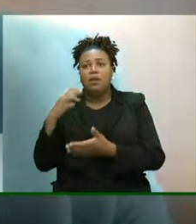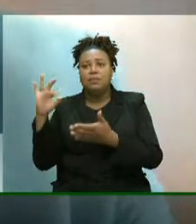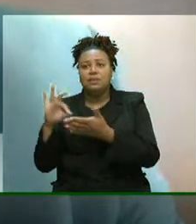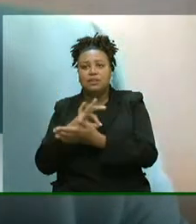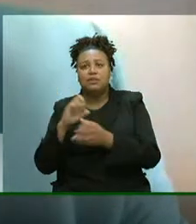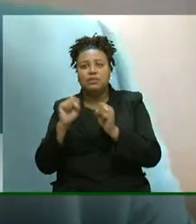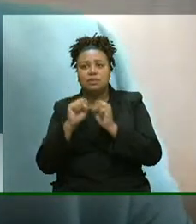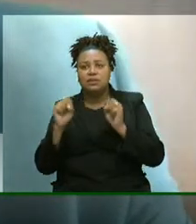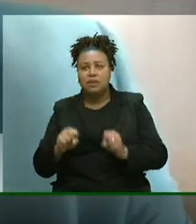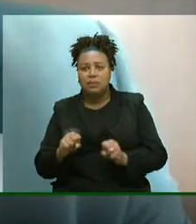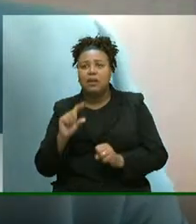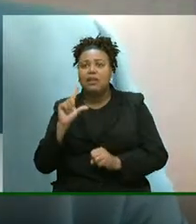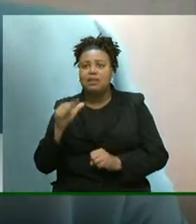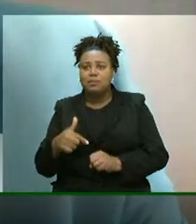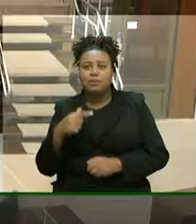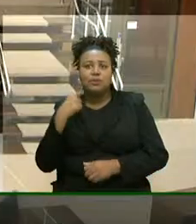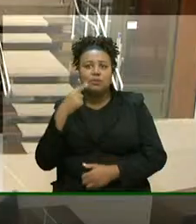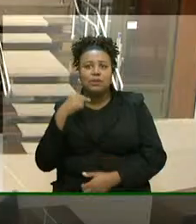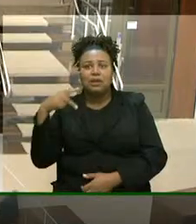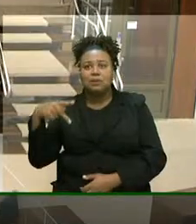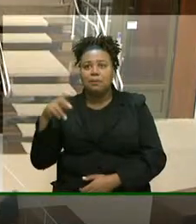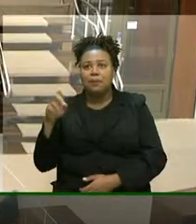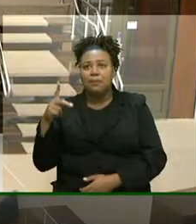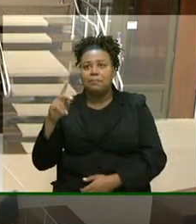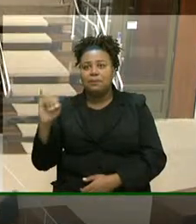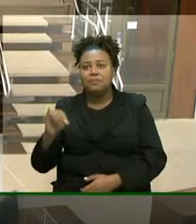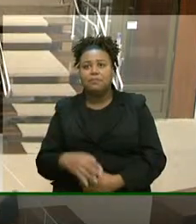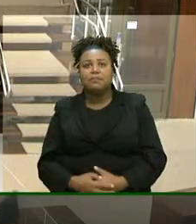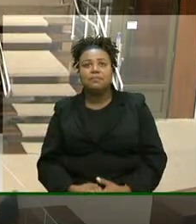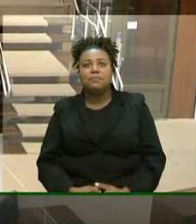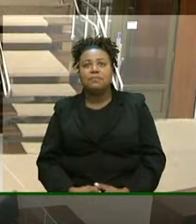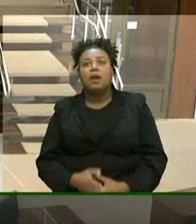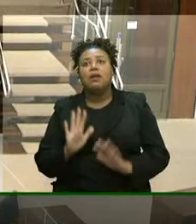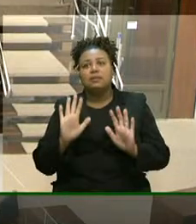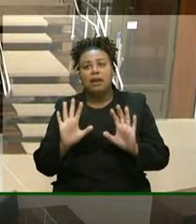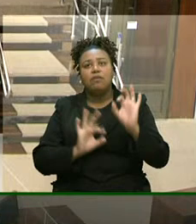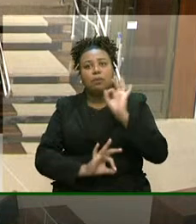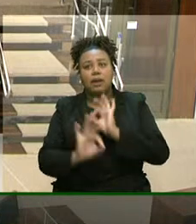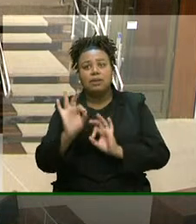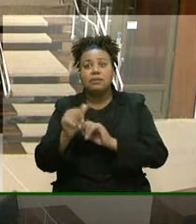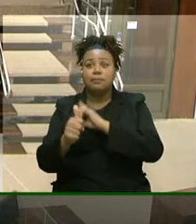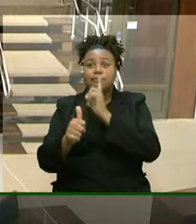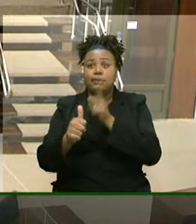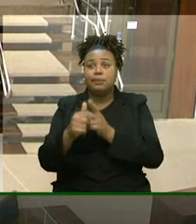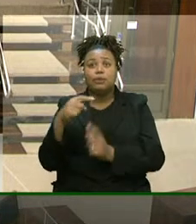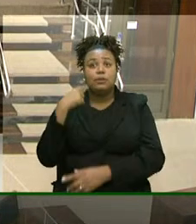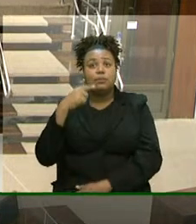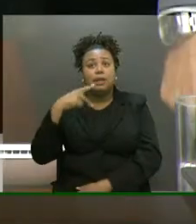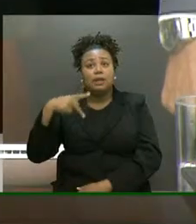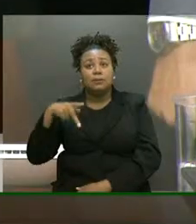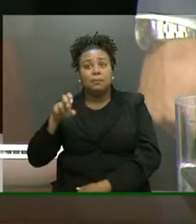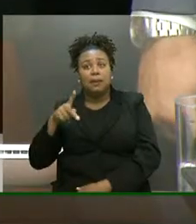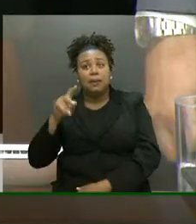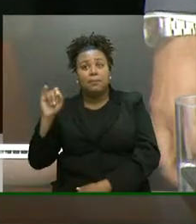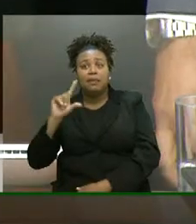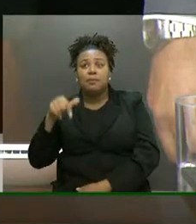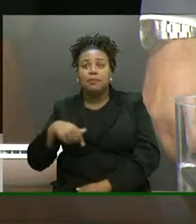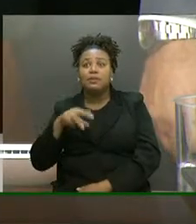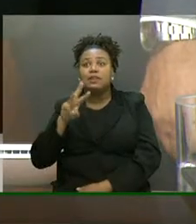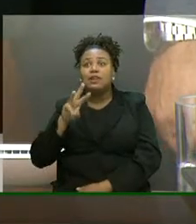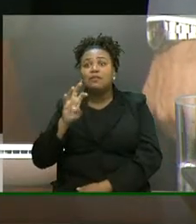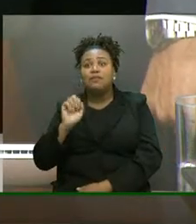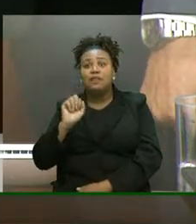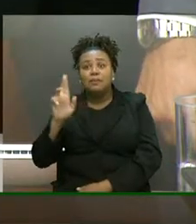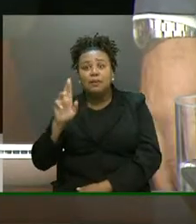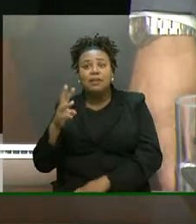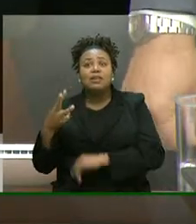sistema, depois o deputado Pepe. Bom, então vamos organizar aqui. O deputado Pepe está inscrito, o deputado Elton Weber, o deputado